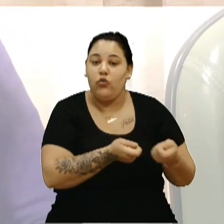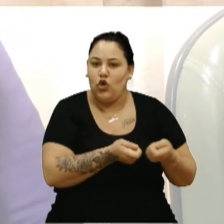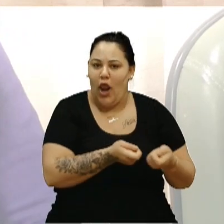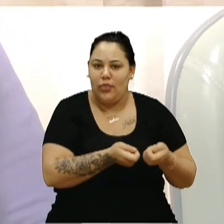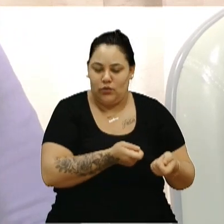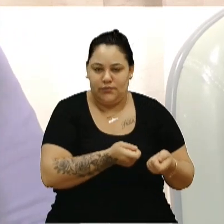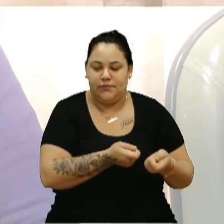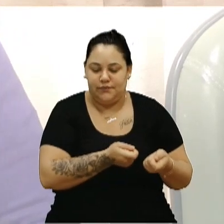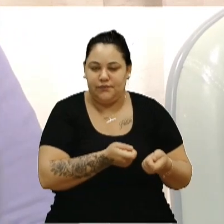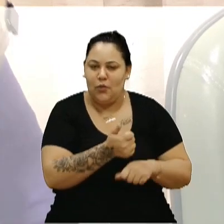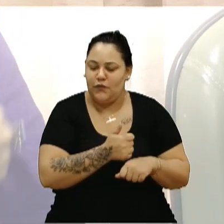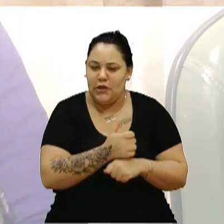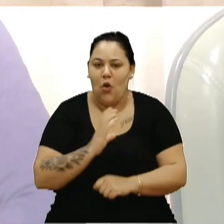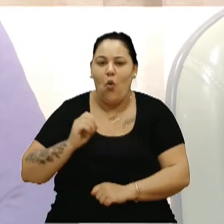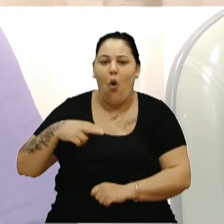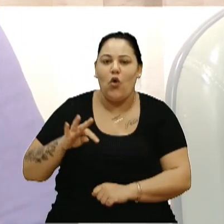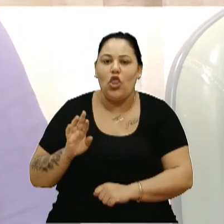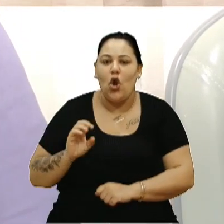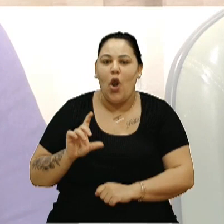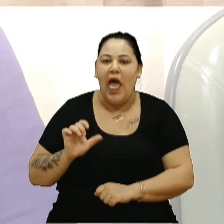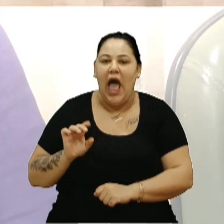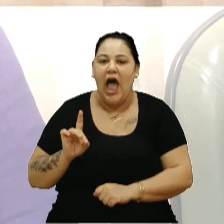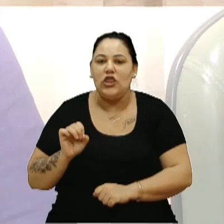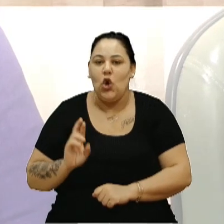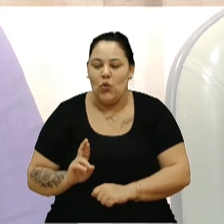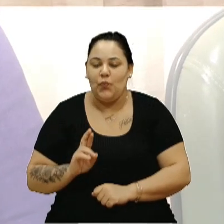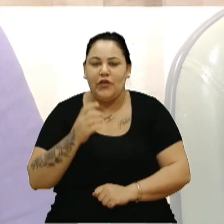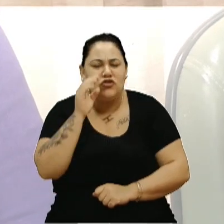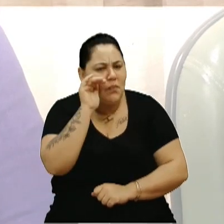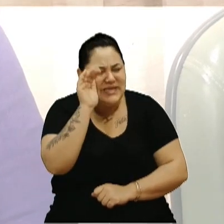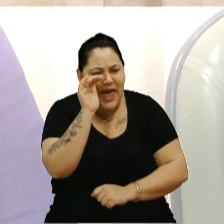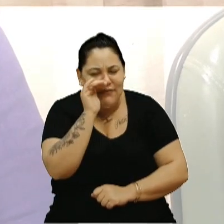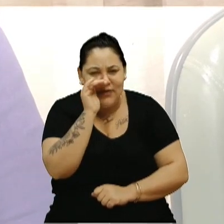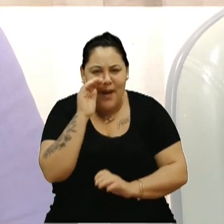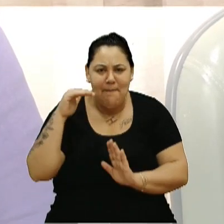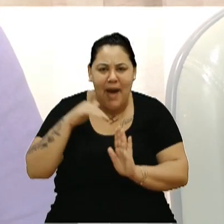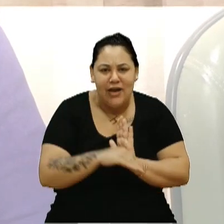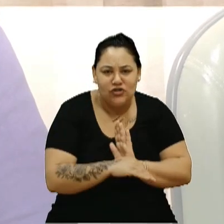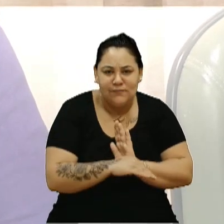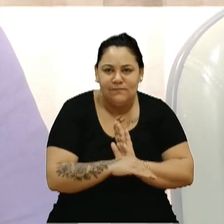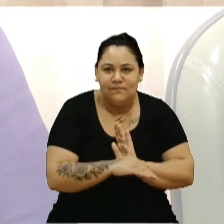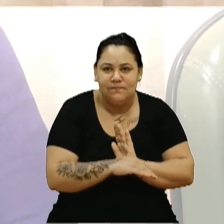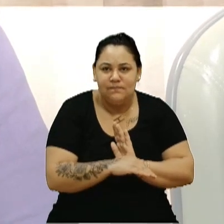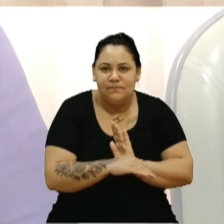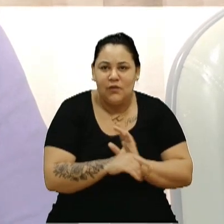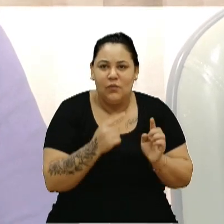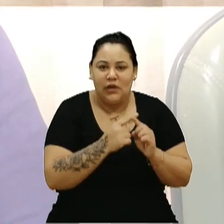pelos dados. E a gente observa ali uma queda com despesa do pessoal, que o limite prudencial estava